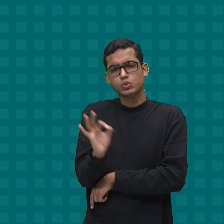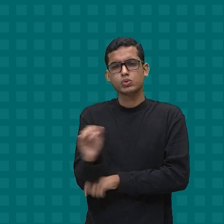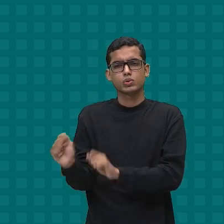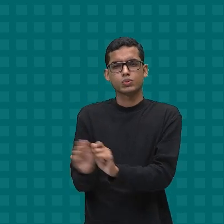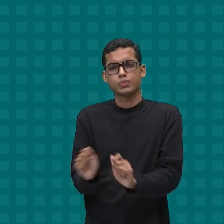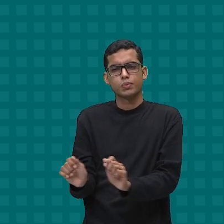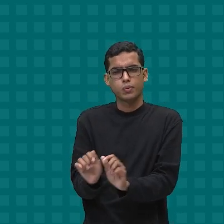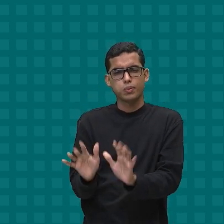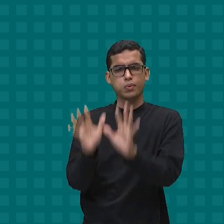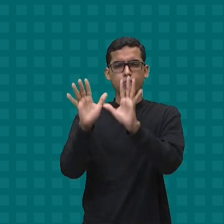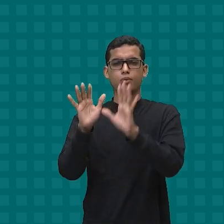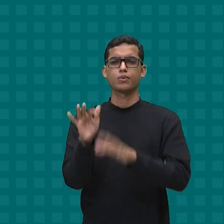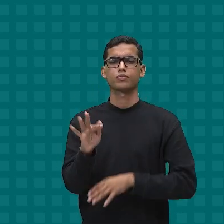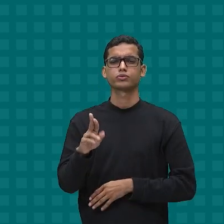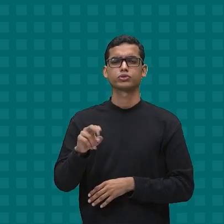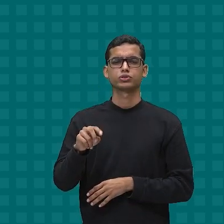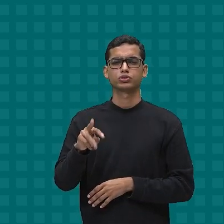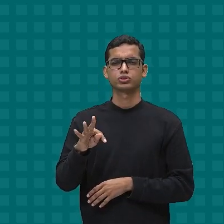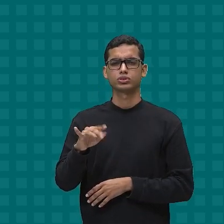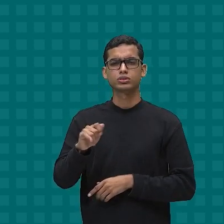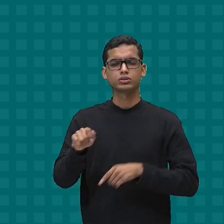emissões fugitivas e